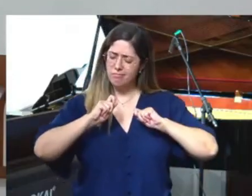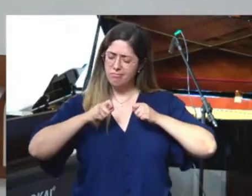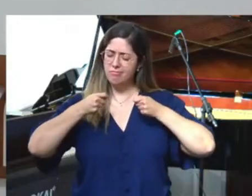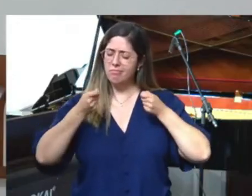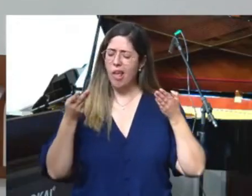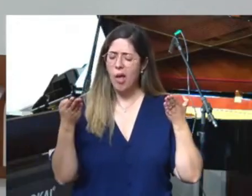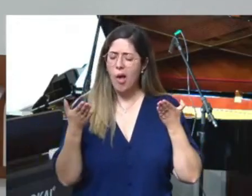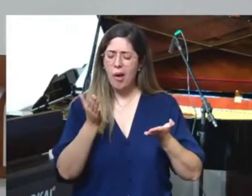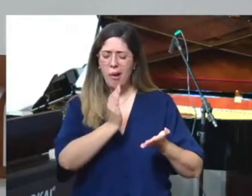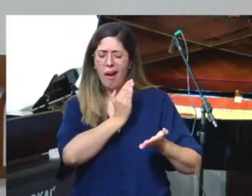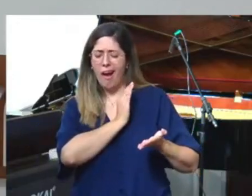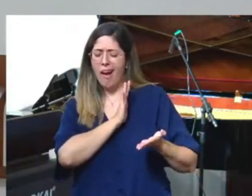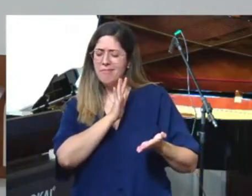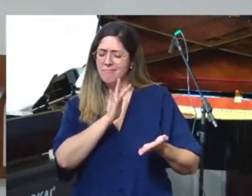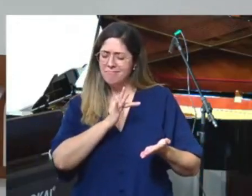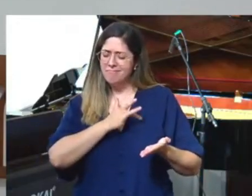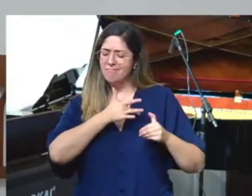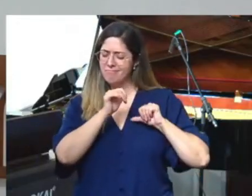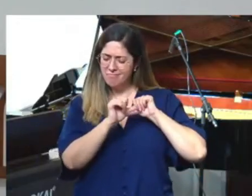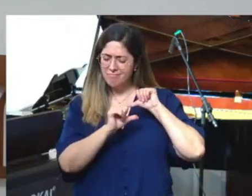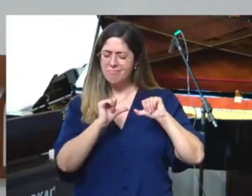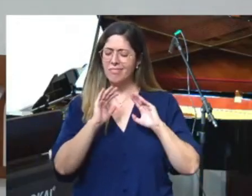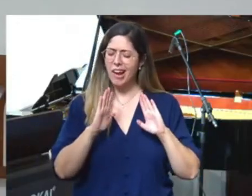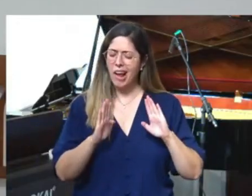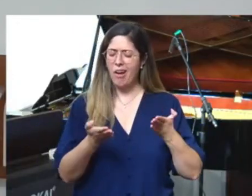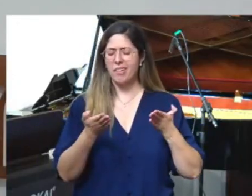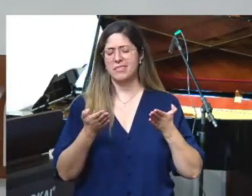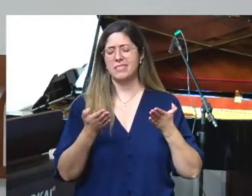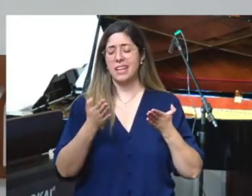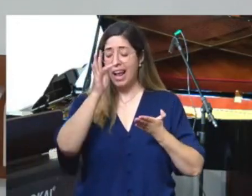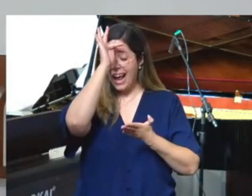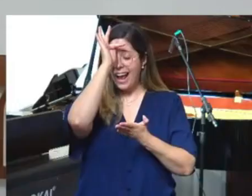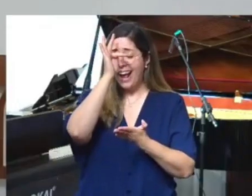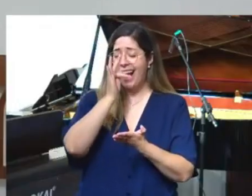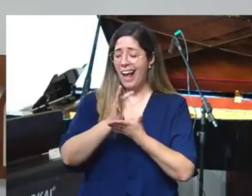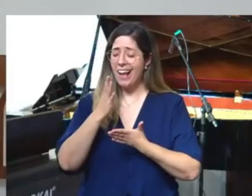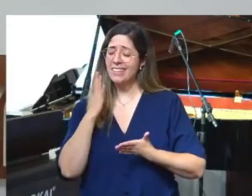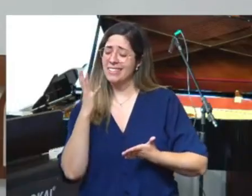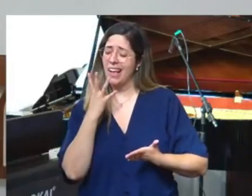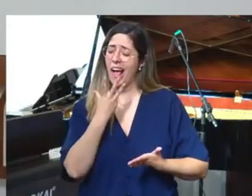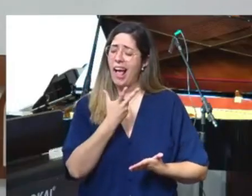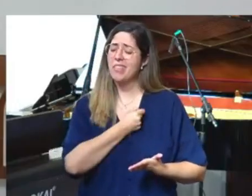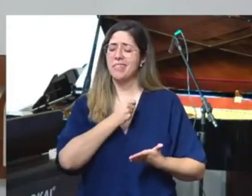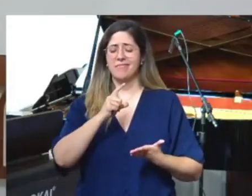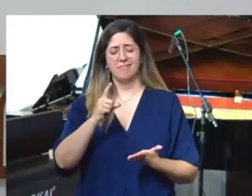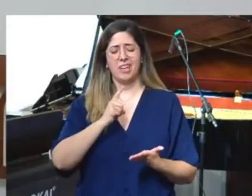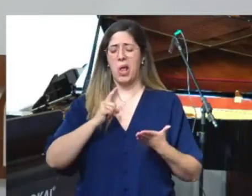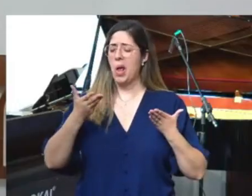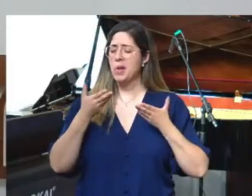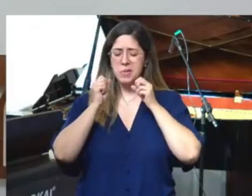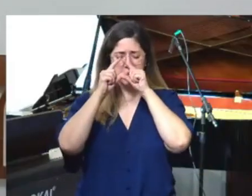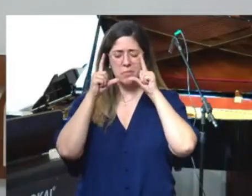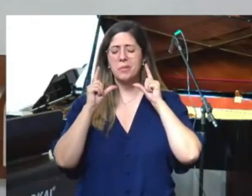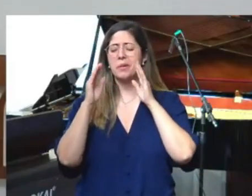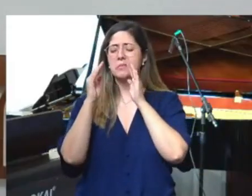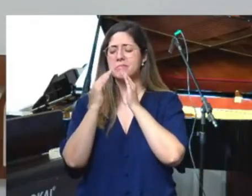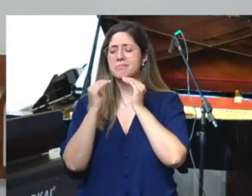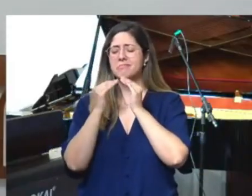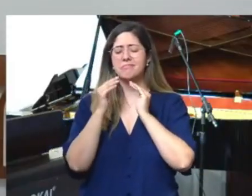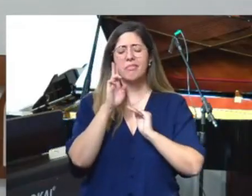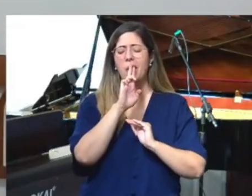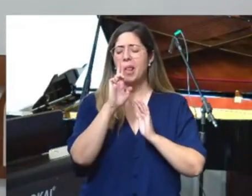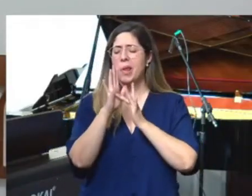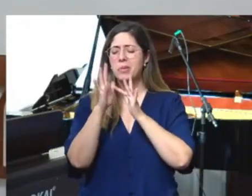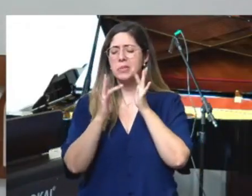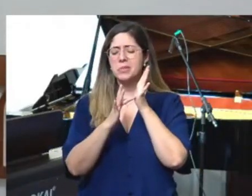corações sejam tocados, regenerados, que haja fé salvífica nesta manhã. Nós oramos a